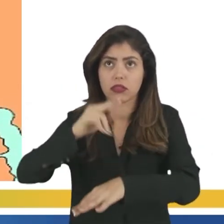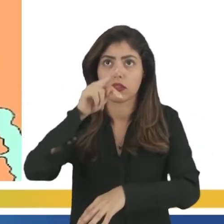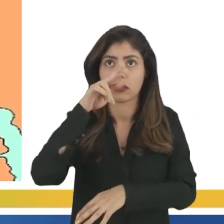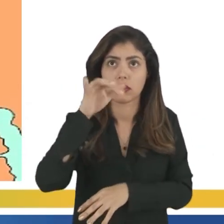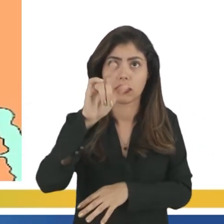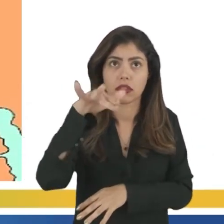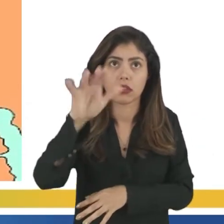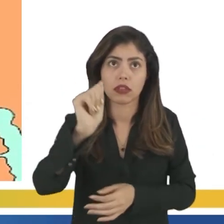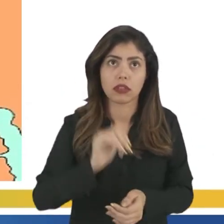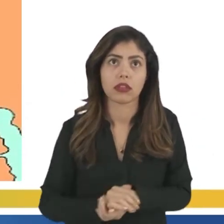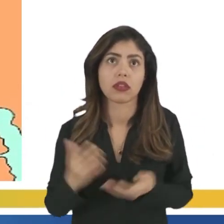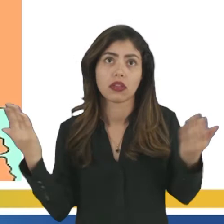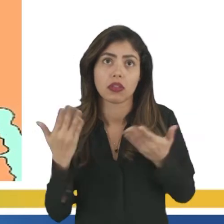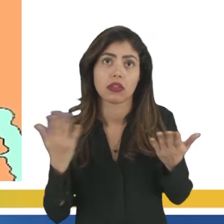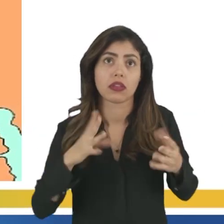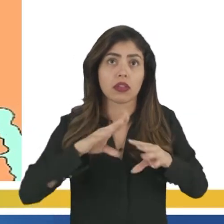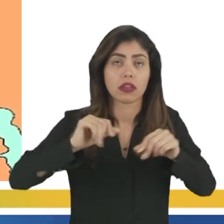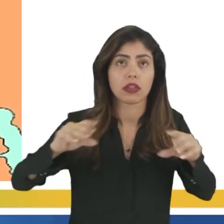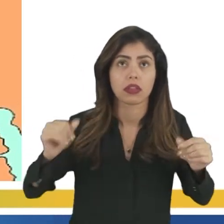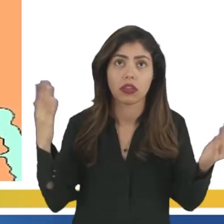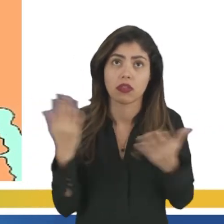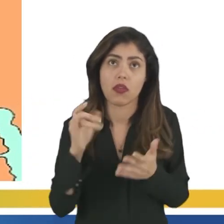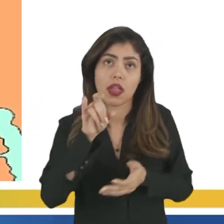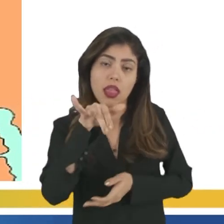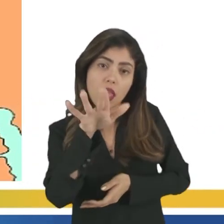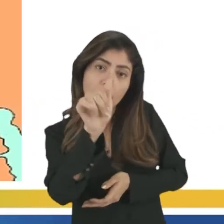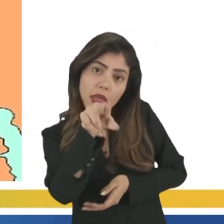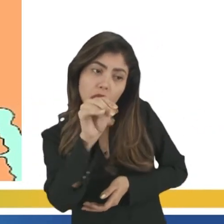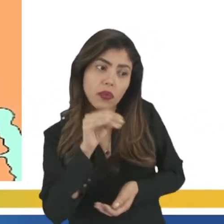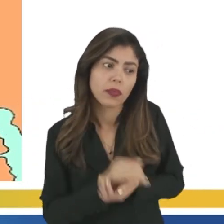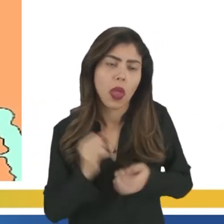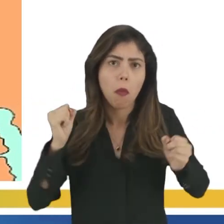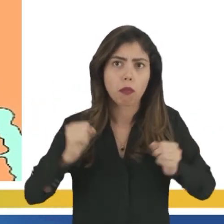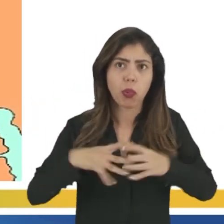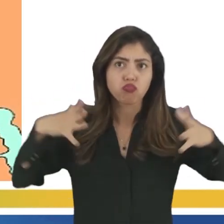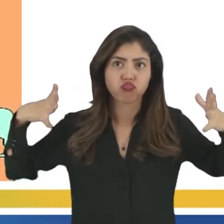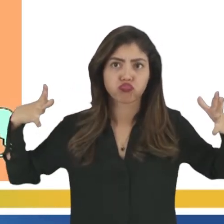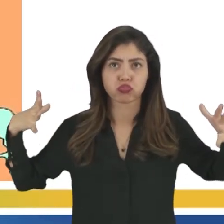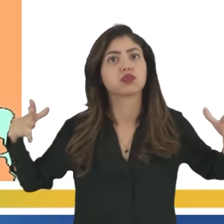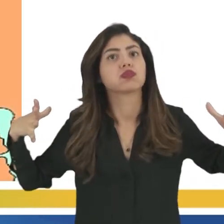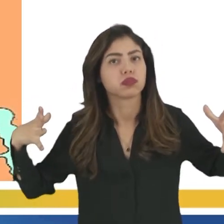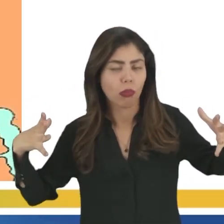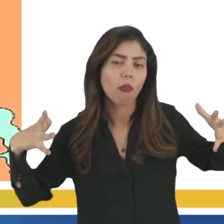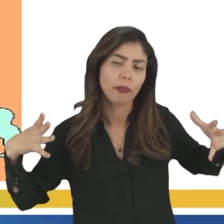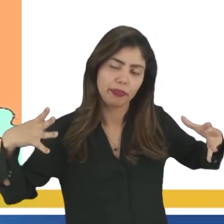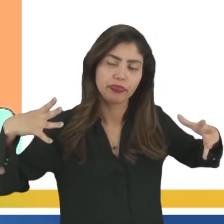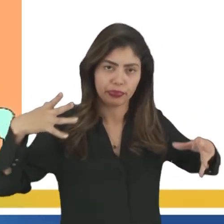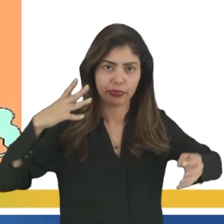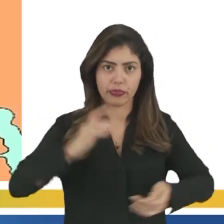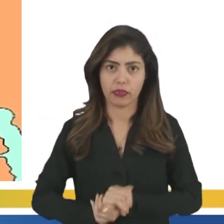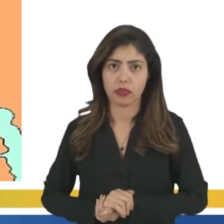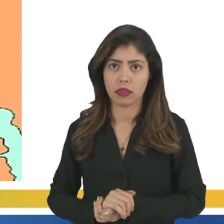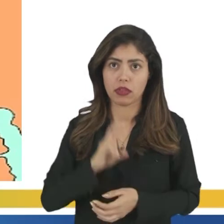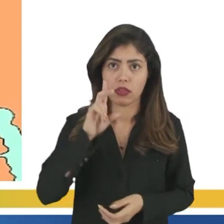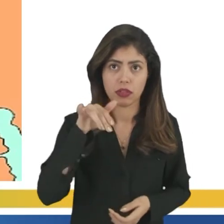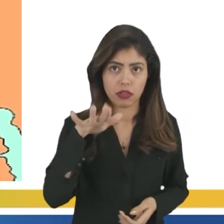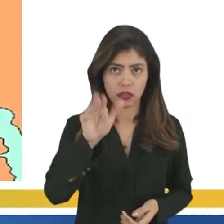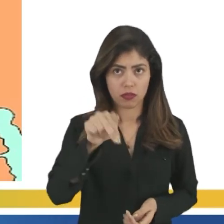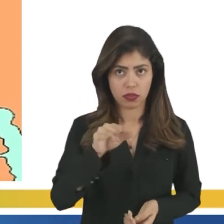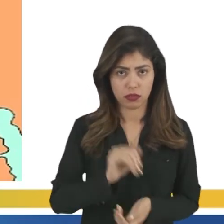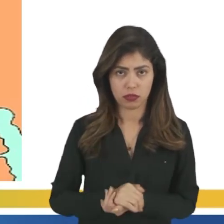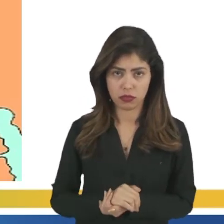Então, vocês viram recentemente aquela situação daquela explosão lá nos portos do Líbano.